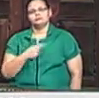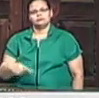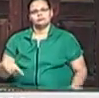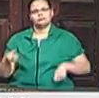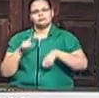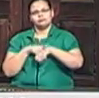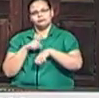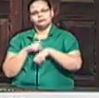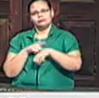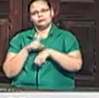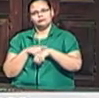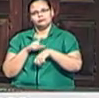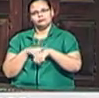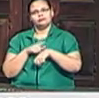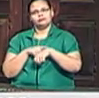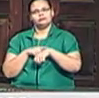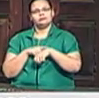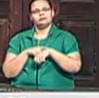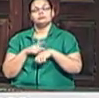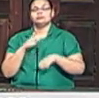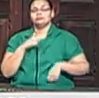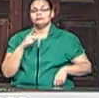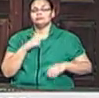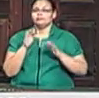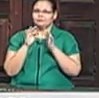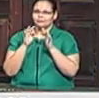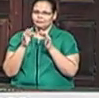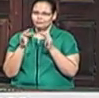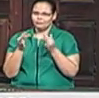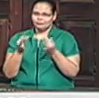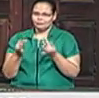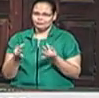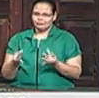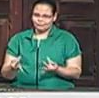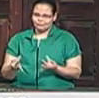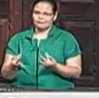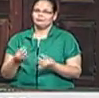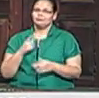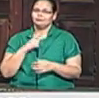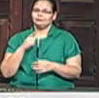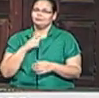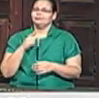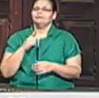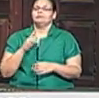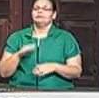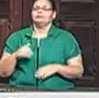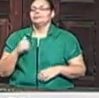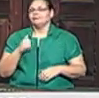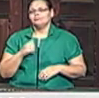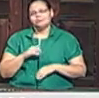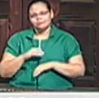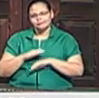nessa hora, ter a humildade, ter a grandeza